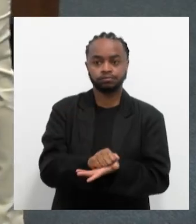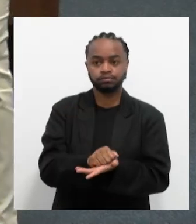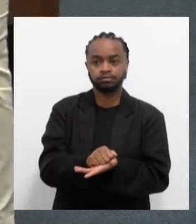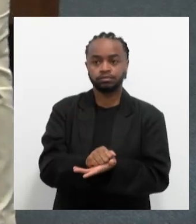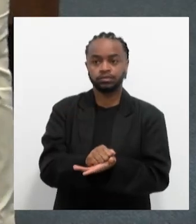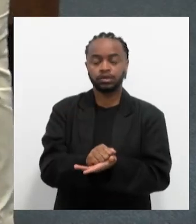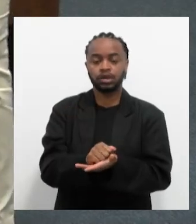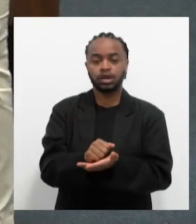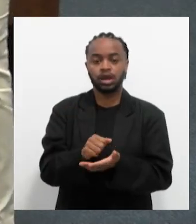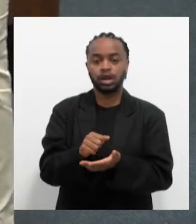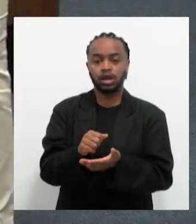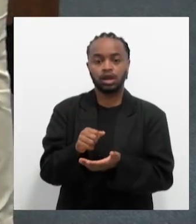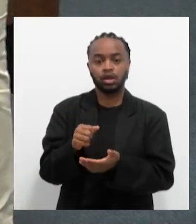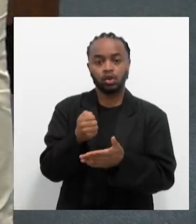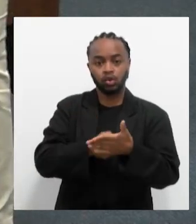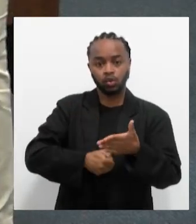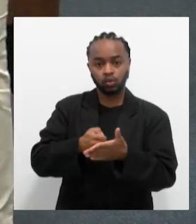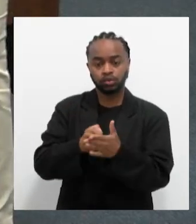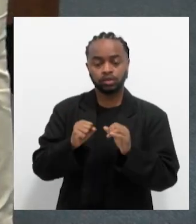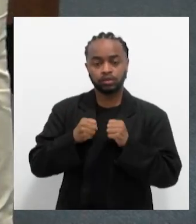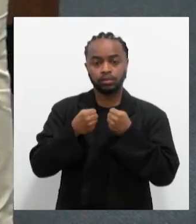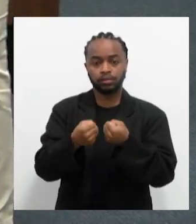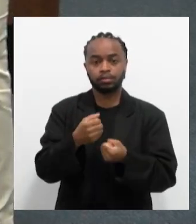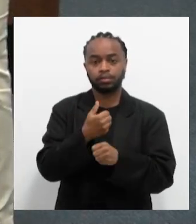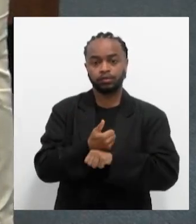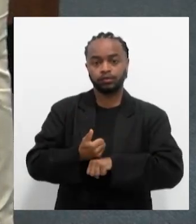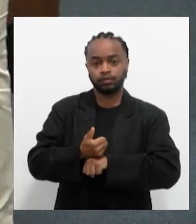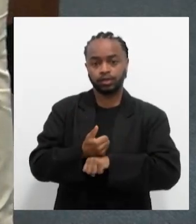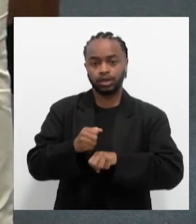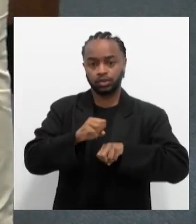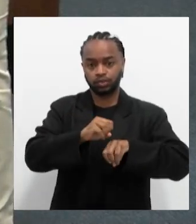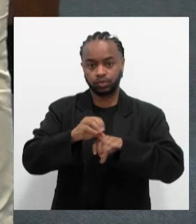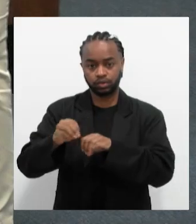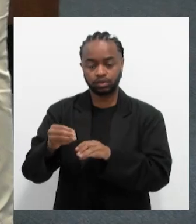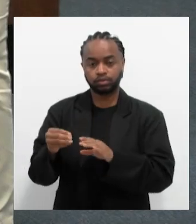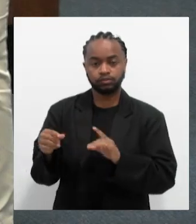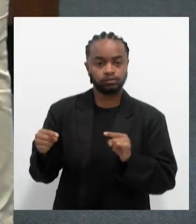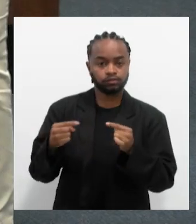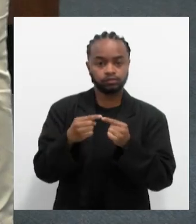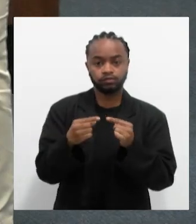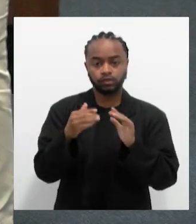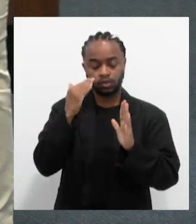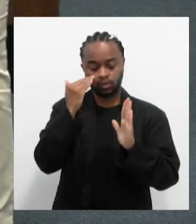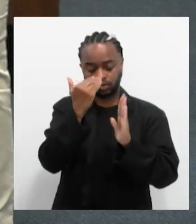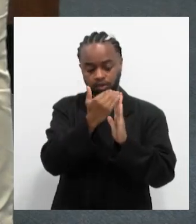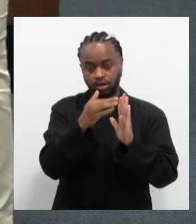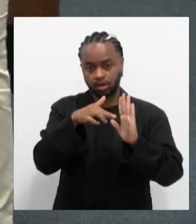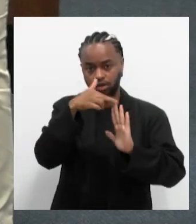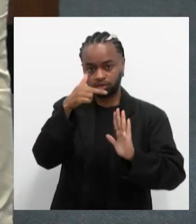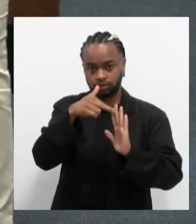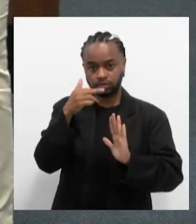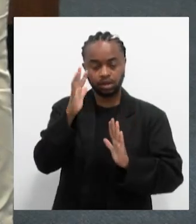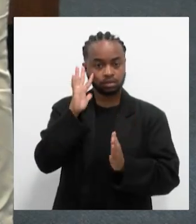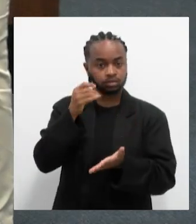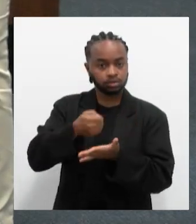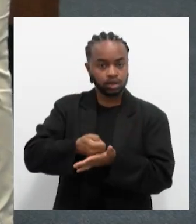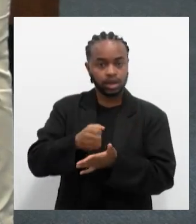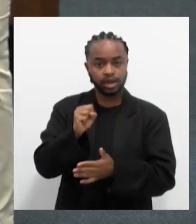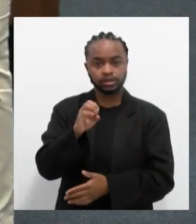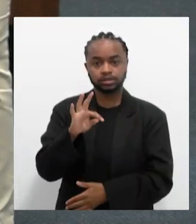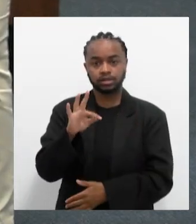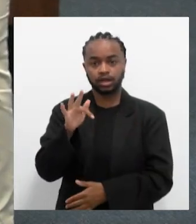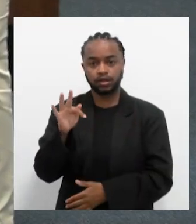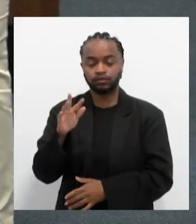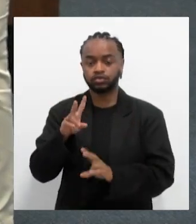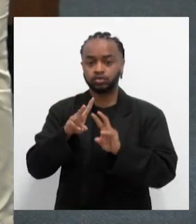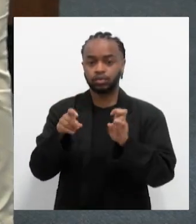curiae na luta dos profissionais de educação pela resolução que o STF vai ter que tomar sobre o